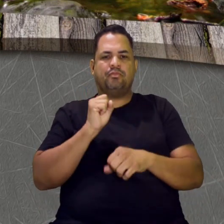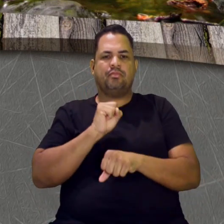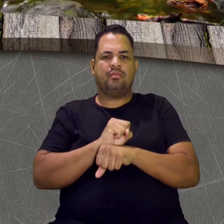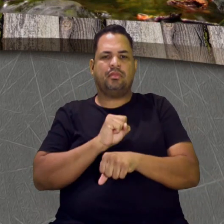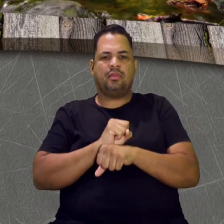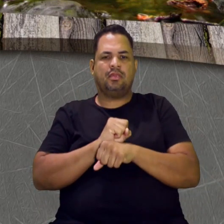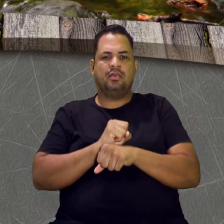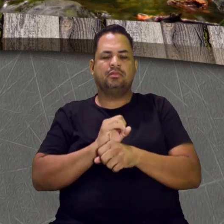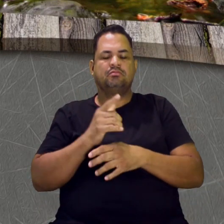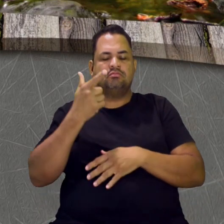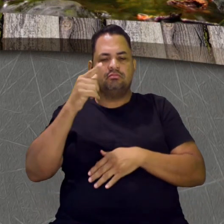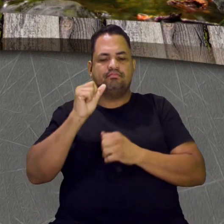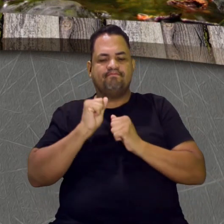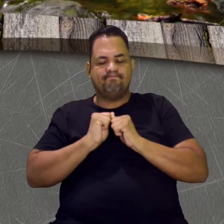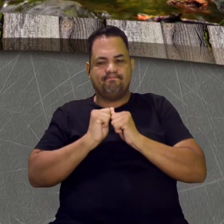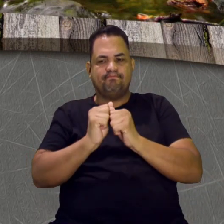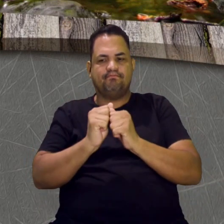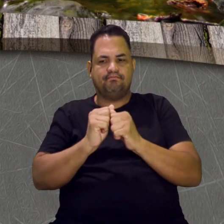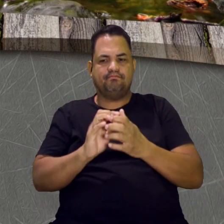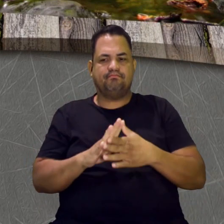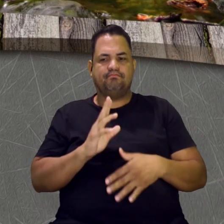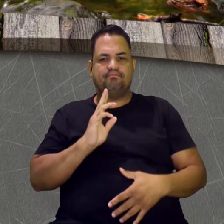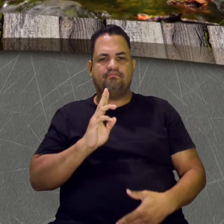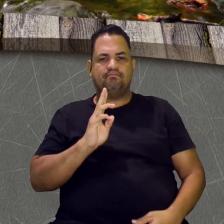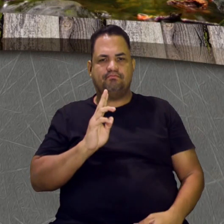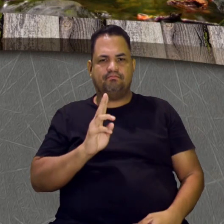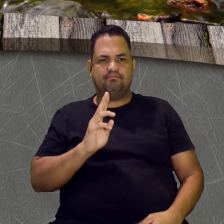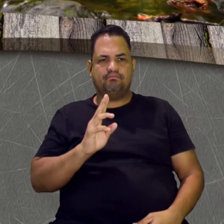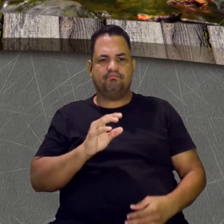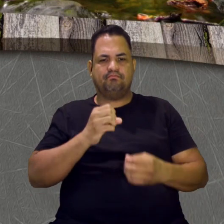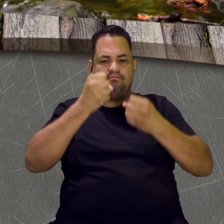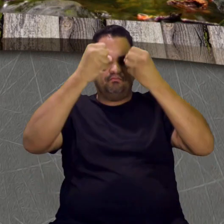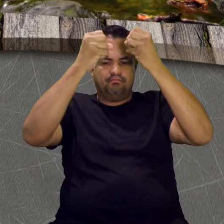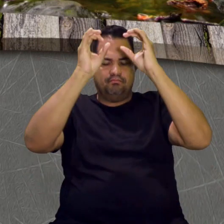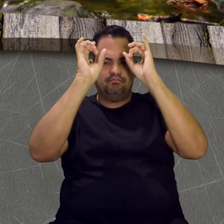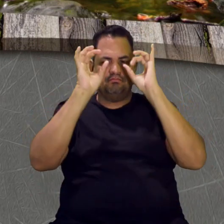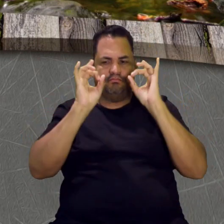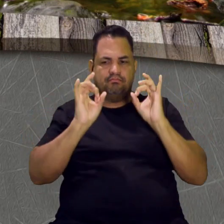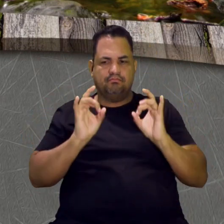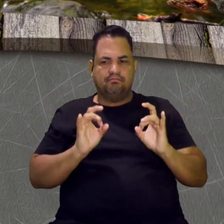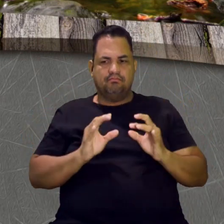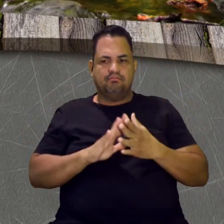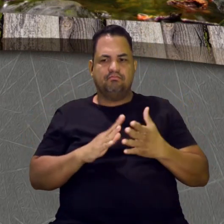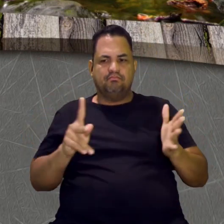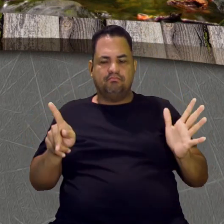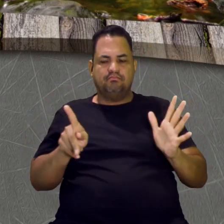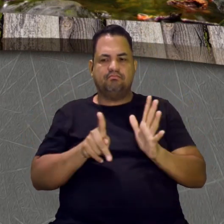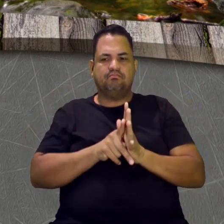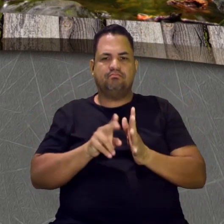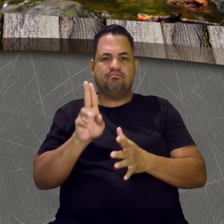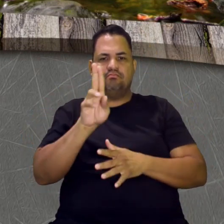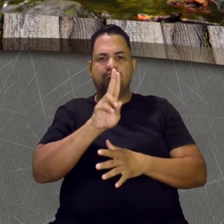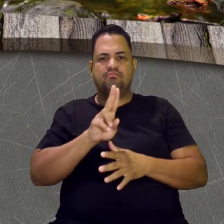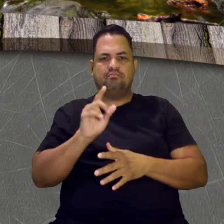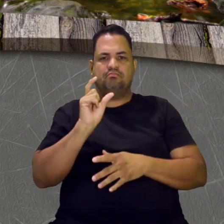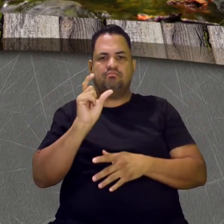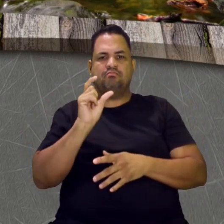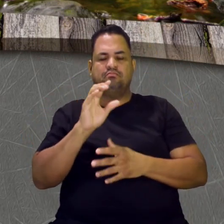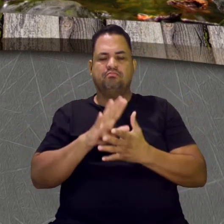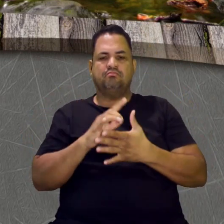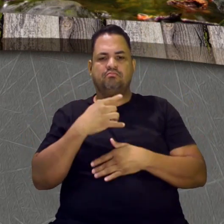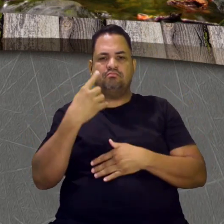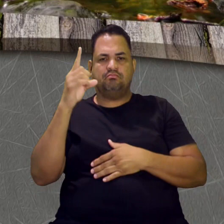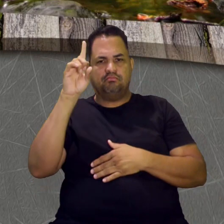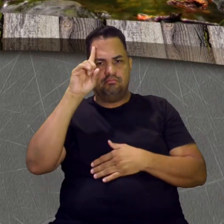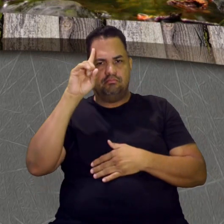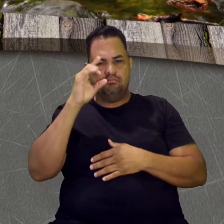vocês estejam conseguindo acompanhar. Eu sempre procuro esmiuçar de uma forma bem peculiar, até usando palavras que a gente usa no nosso dia a